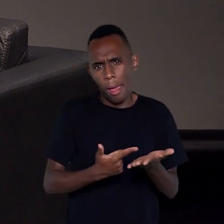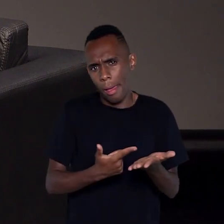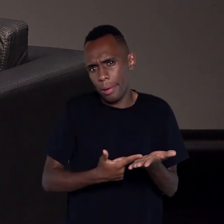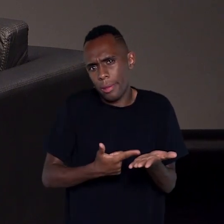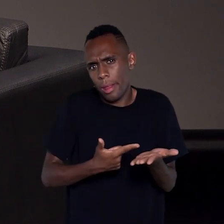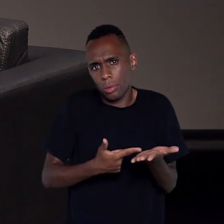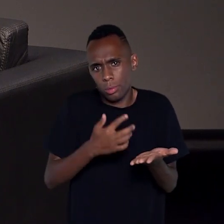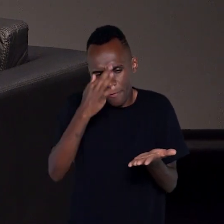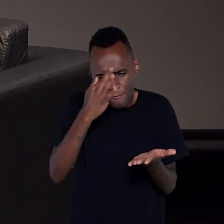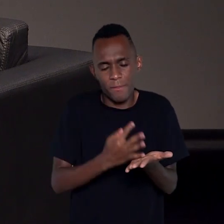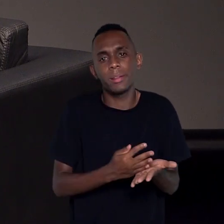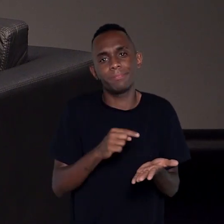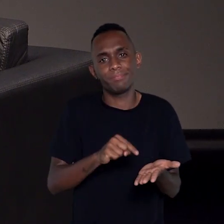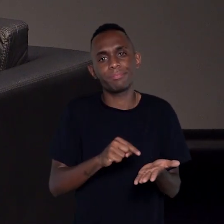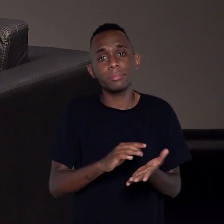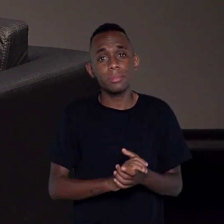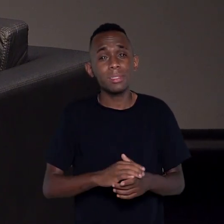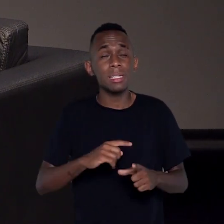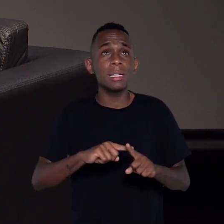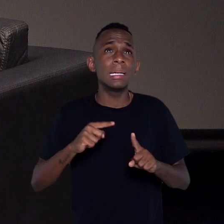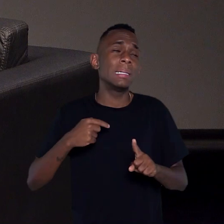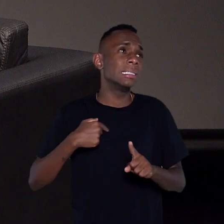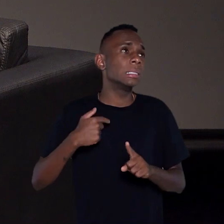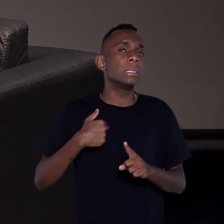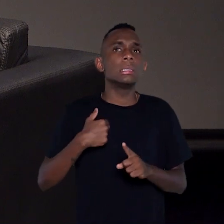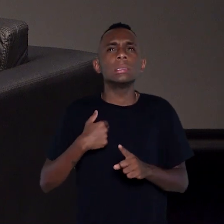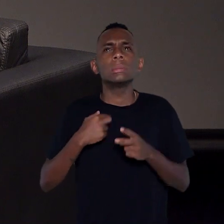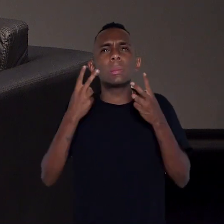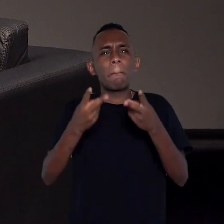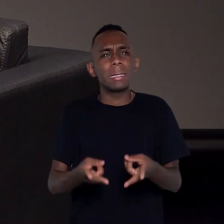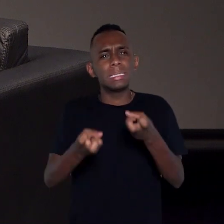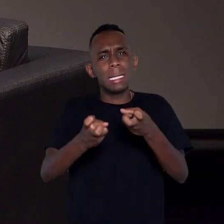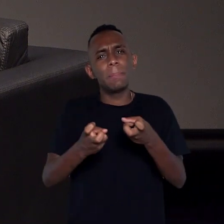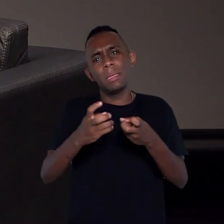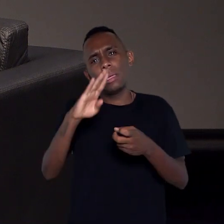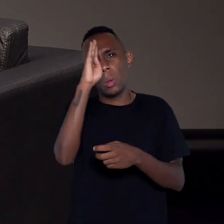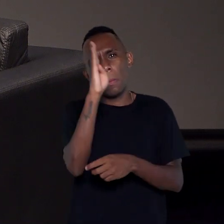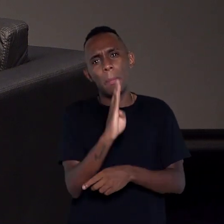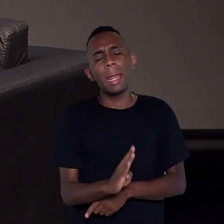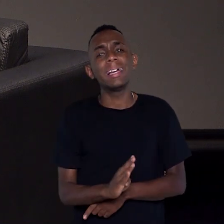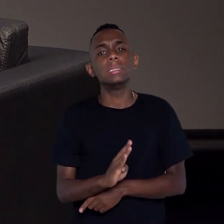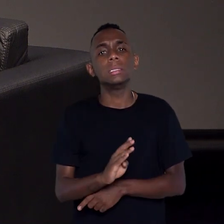muito tempo eu não vi este país, e ainda não vejo ele em toda a sua